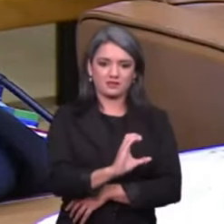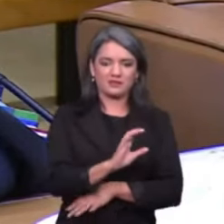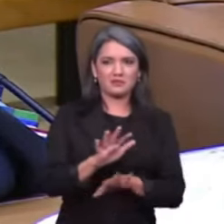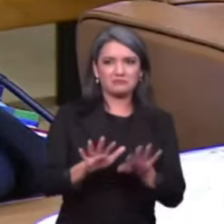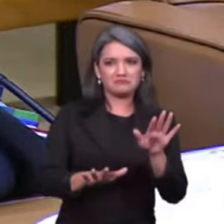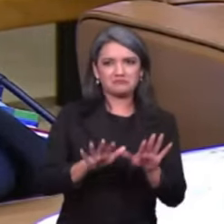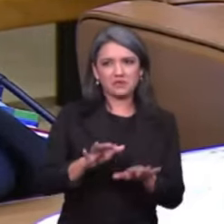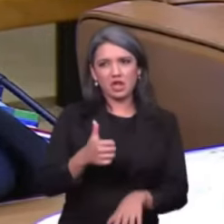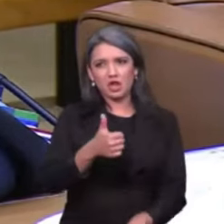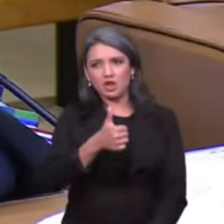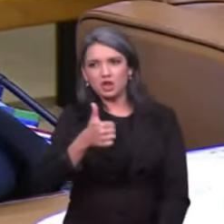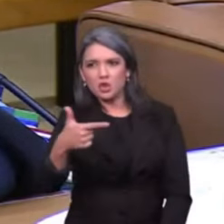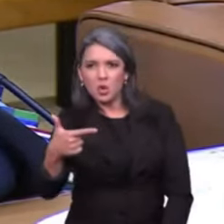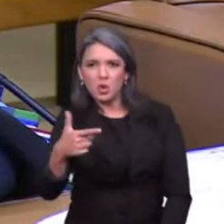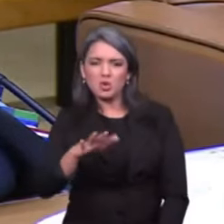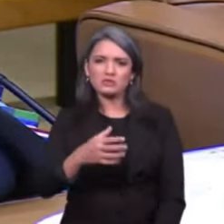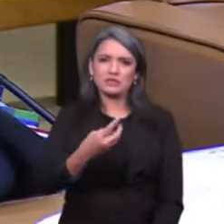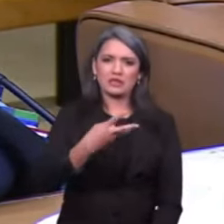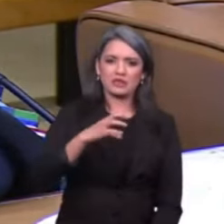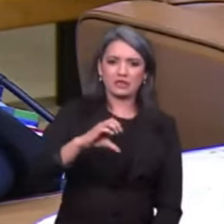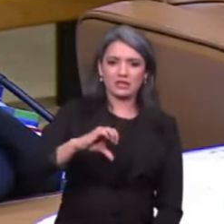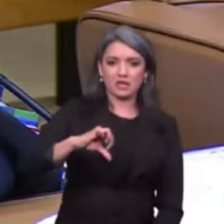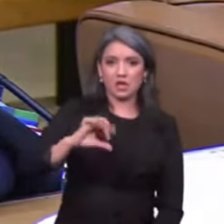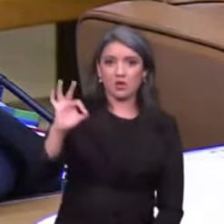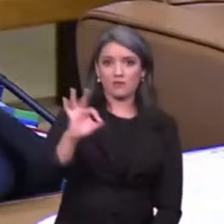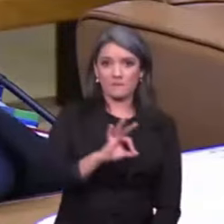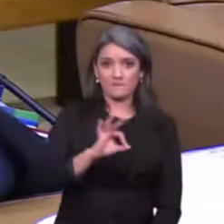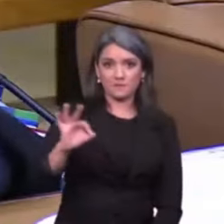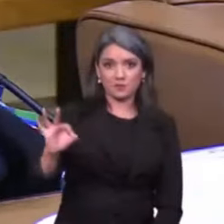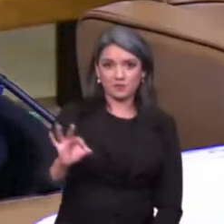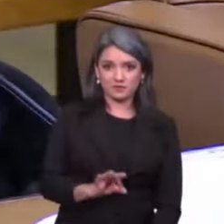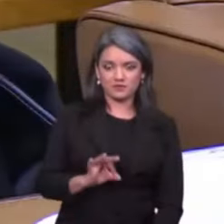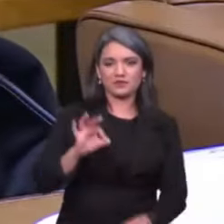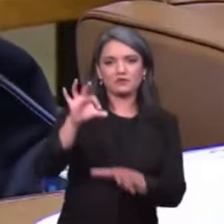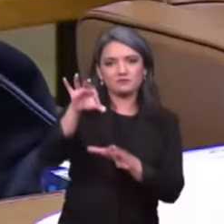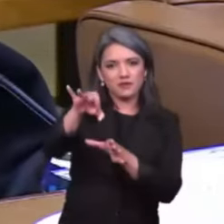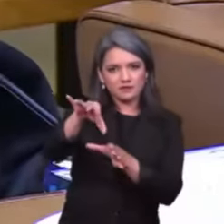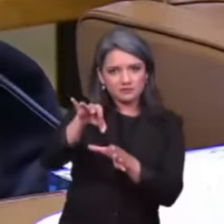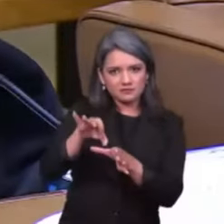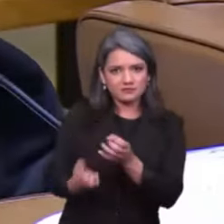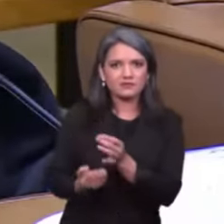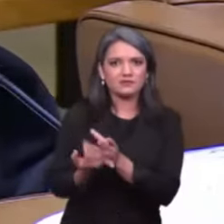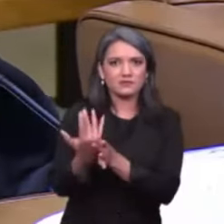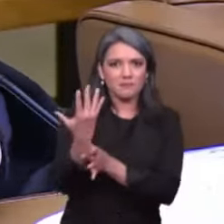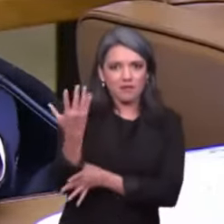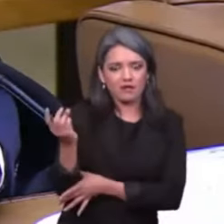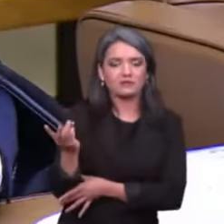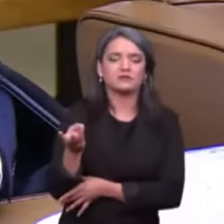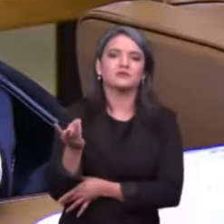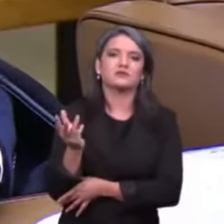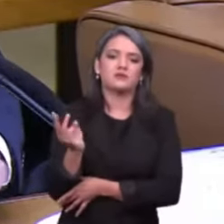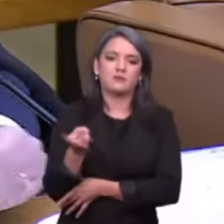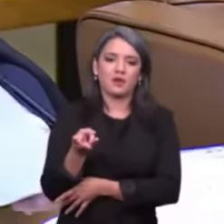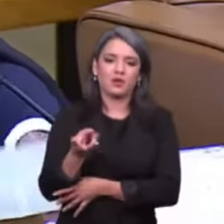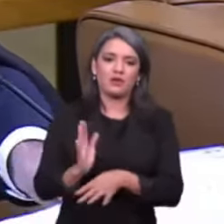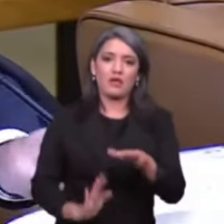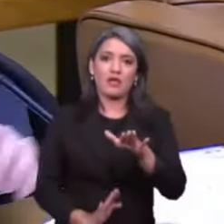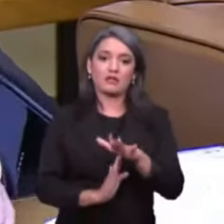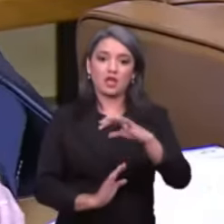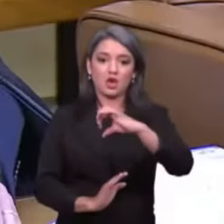12 e 39% para as plantas cultivadas e até 99% no caso de